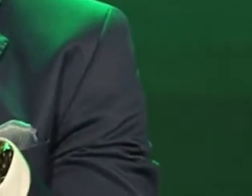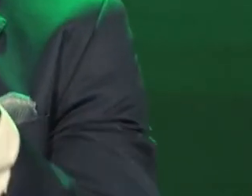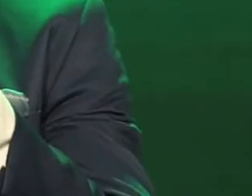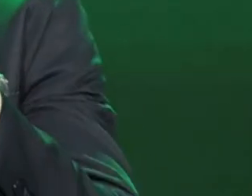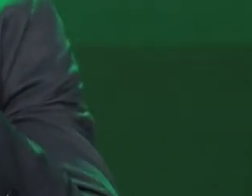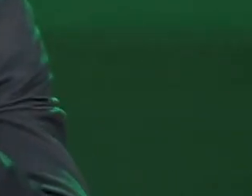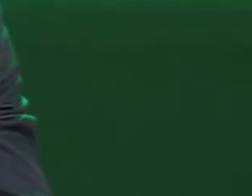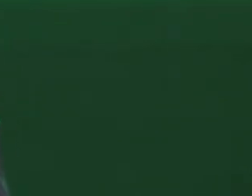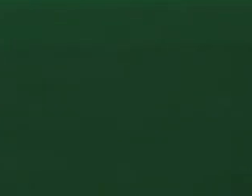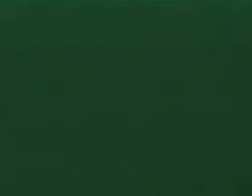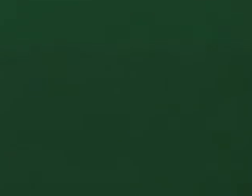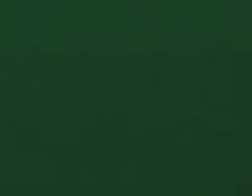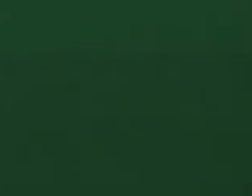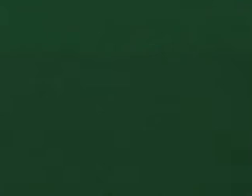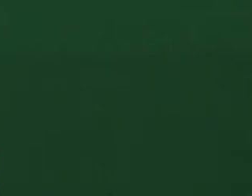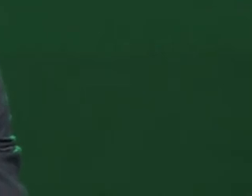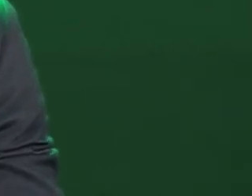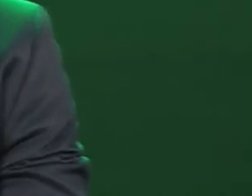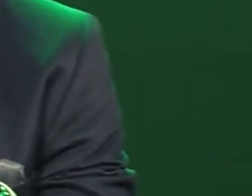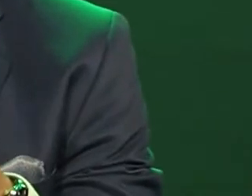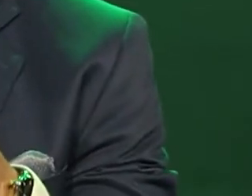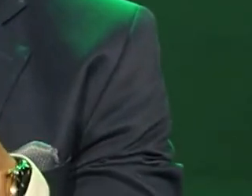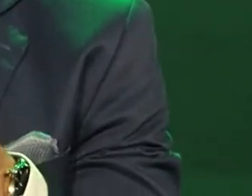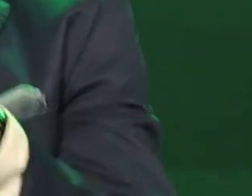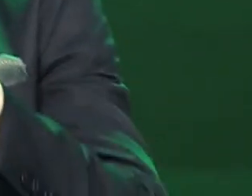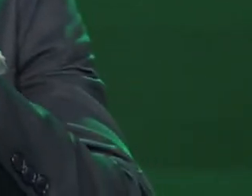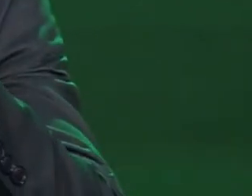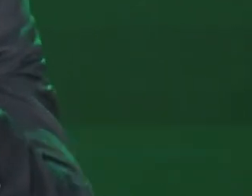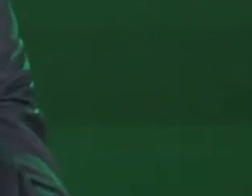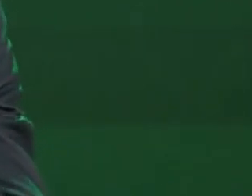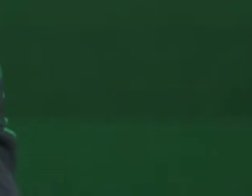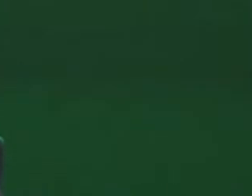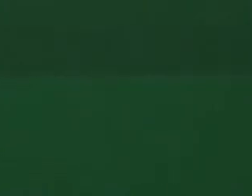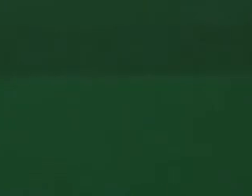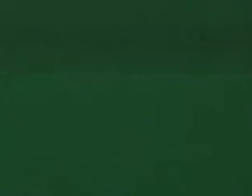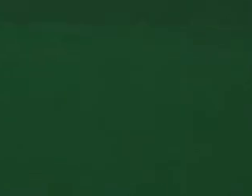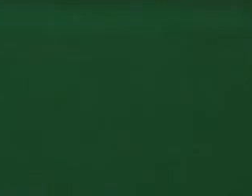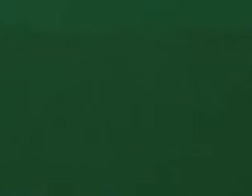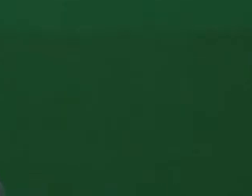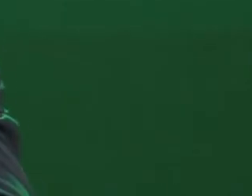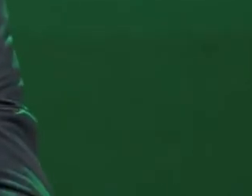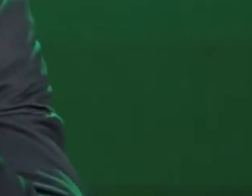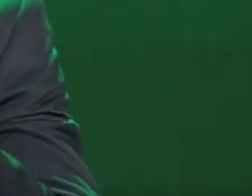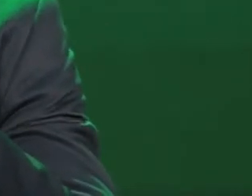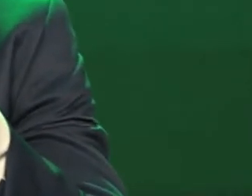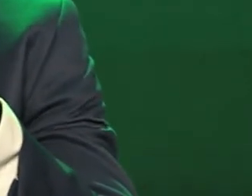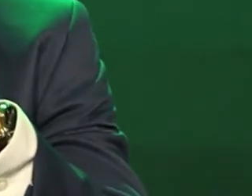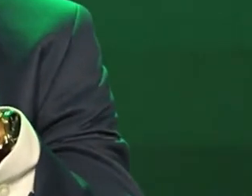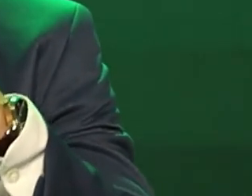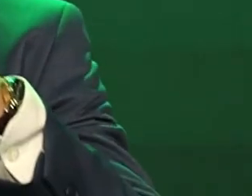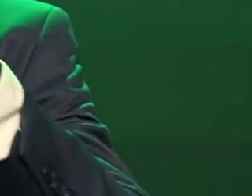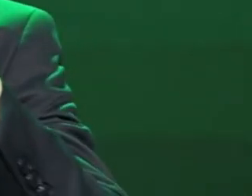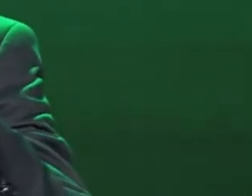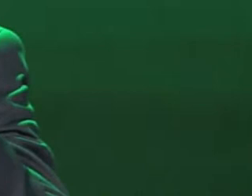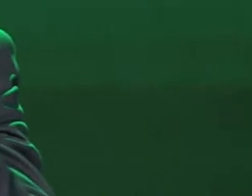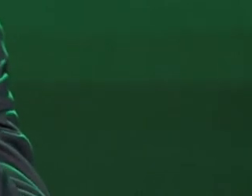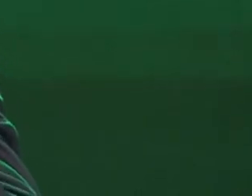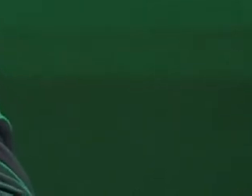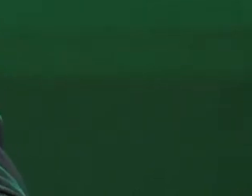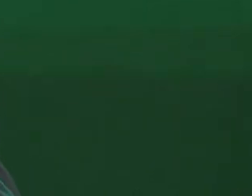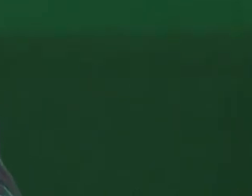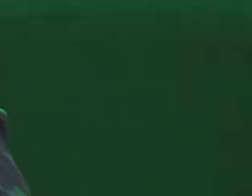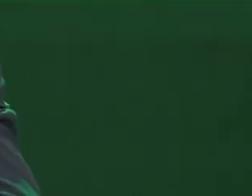boa, uma noite onde vamos falar de segurança, mas vamos falar de um jeito diferente, porque vamos falar com